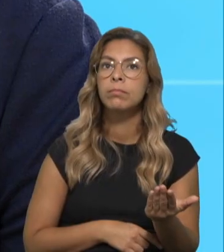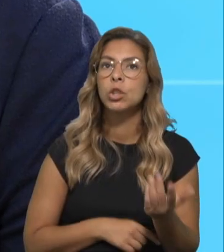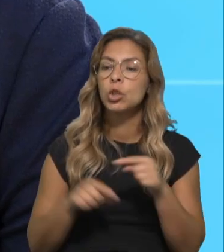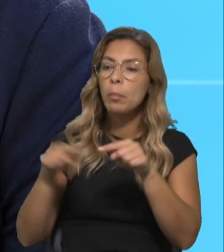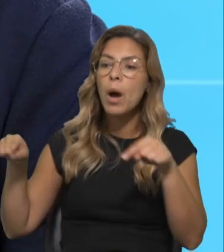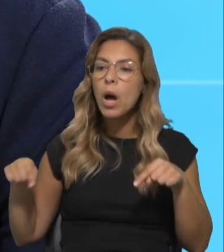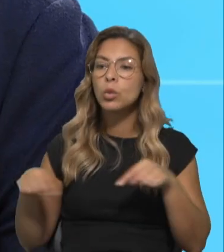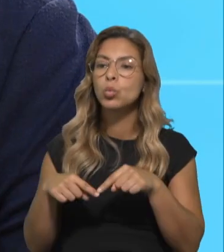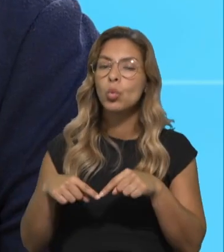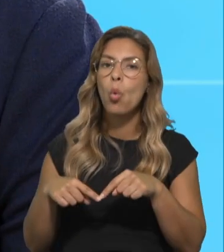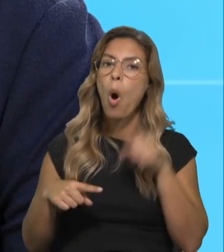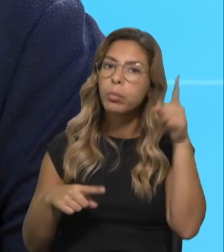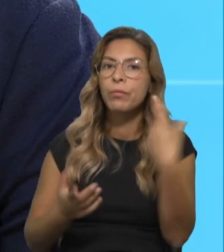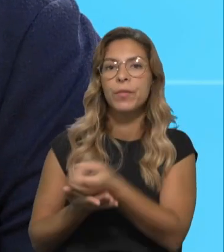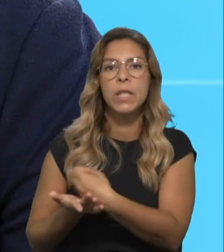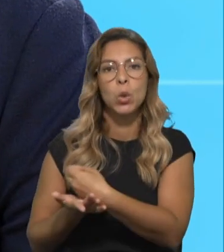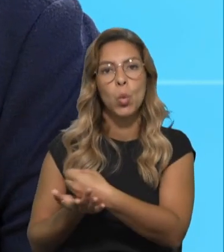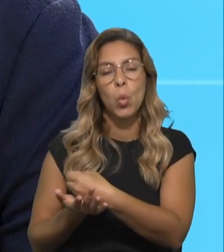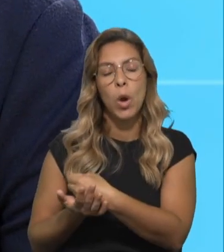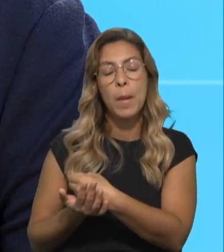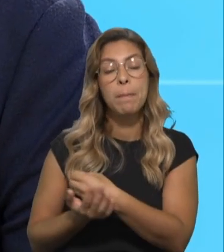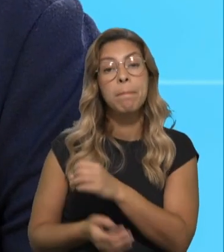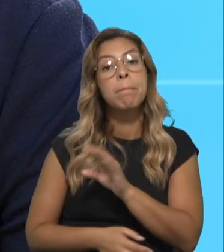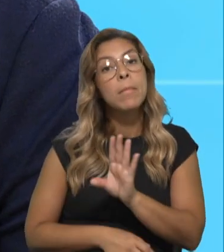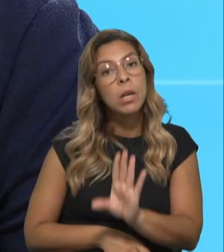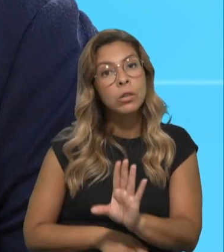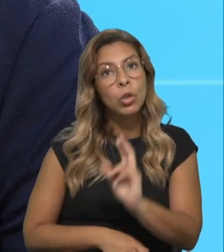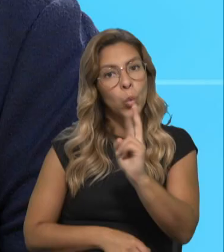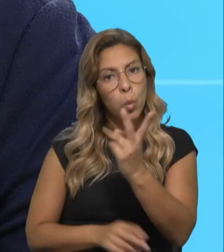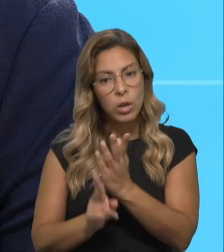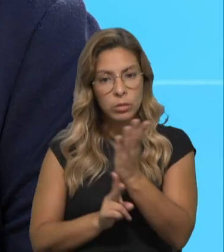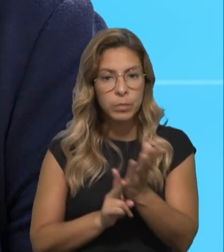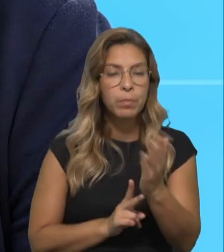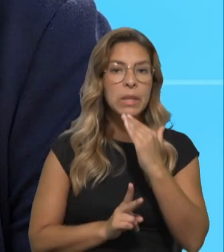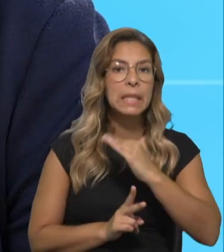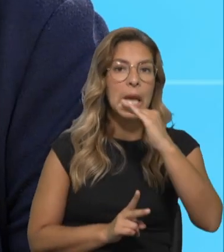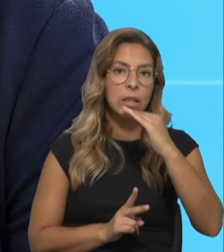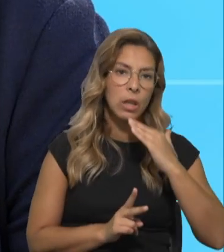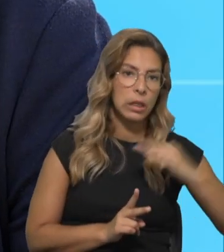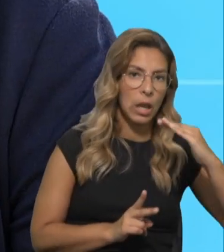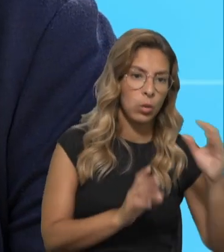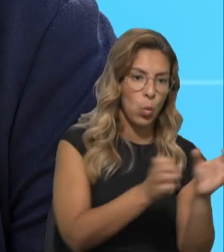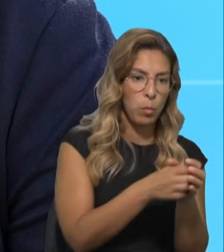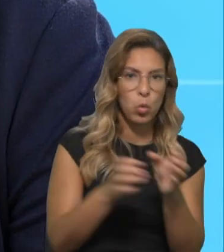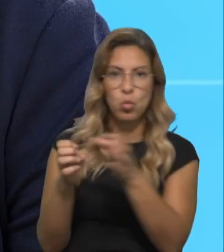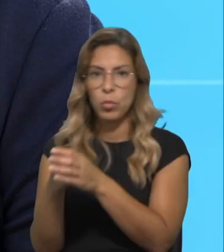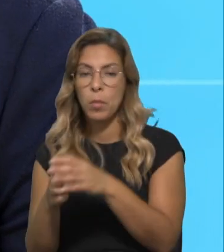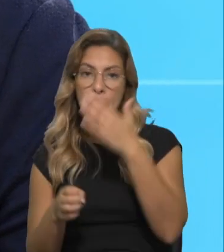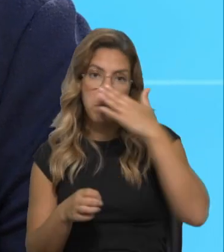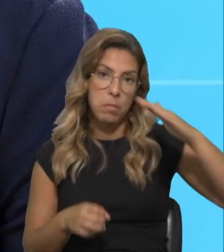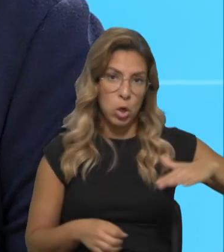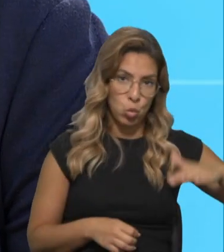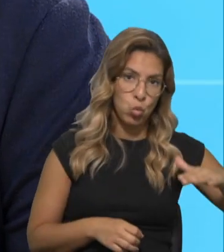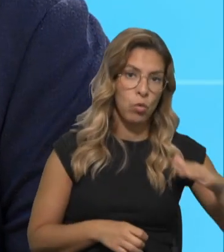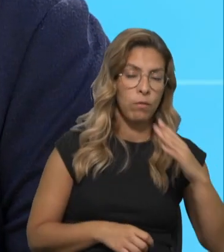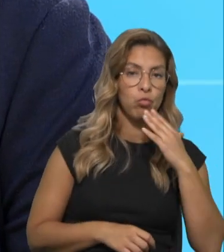estaria vazio. No entanto, há duas faixas etárias, os sacerdotes mais novos e os